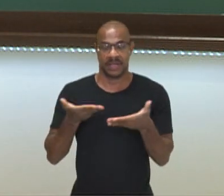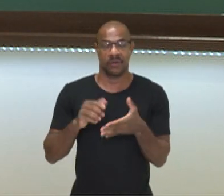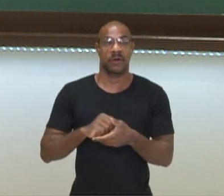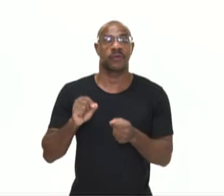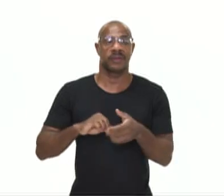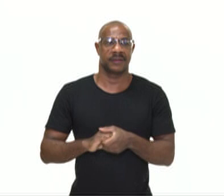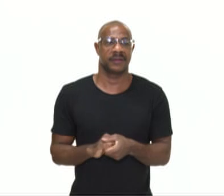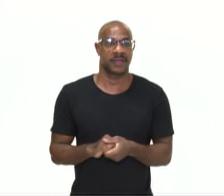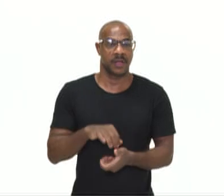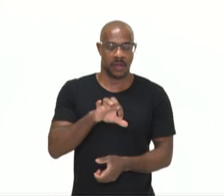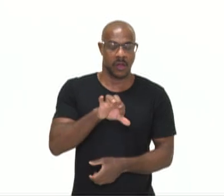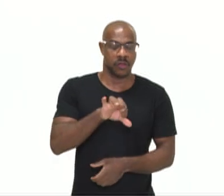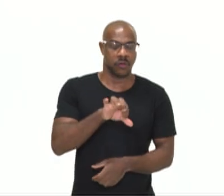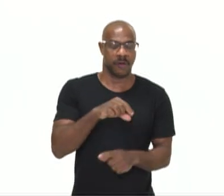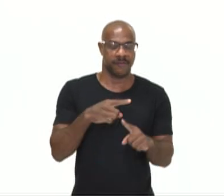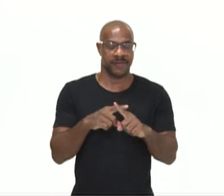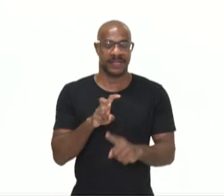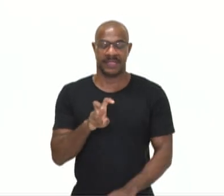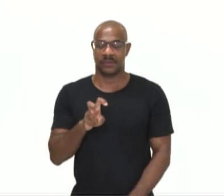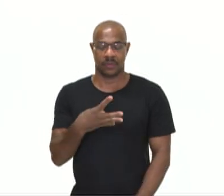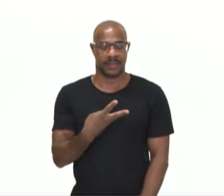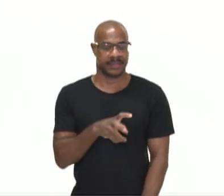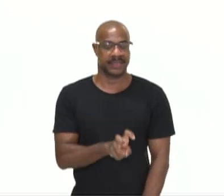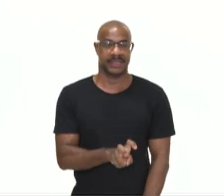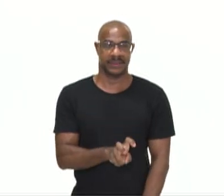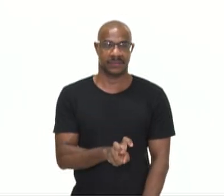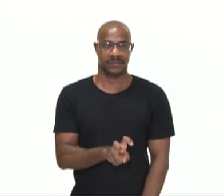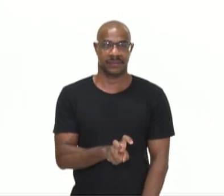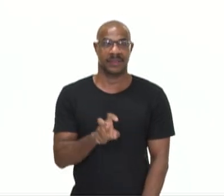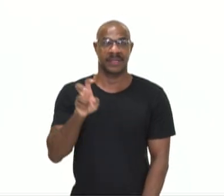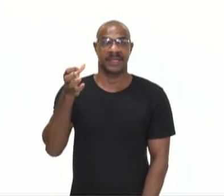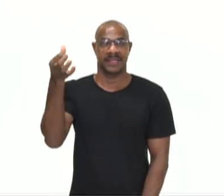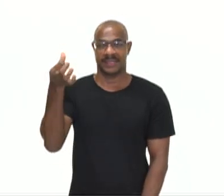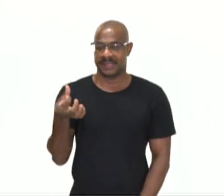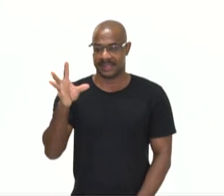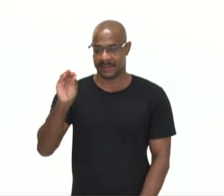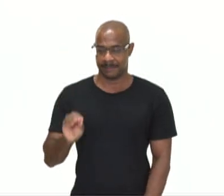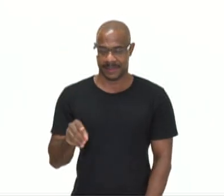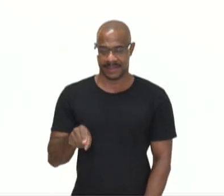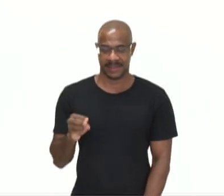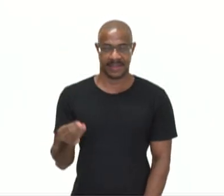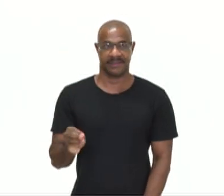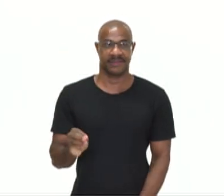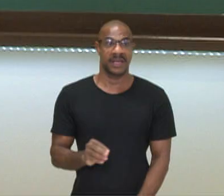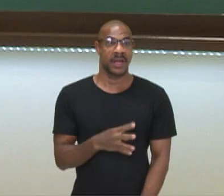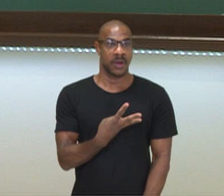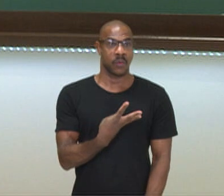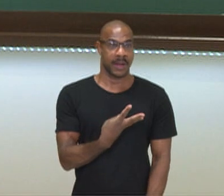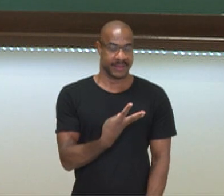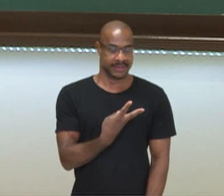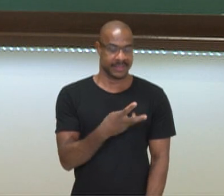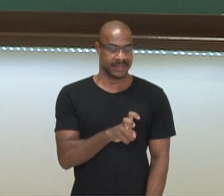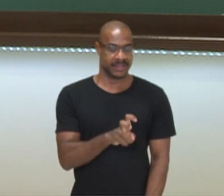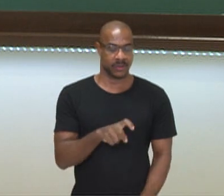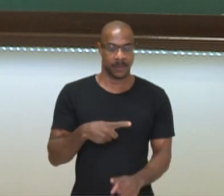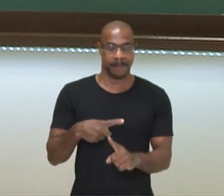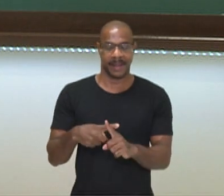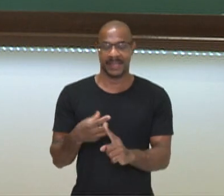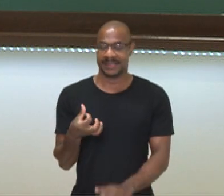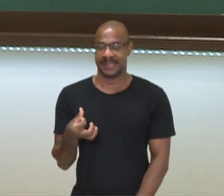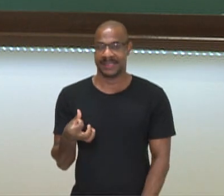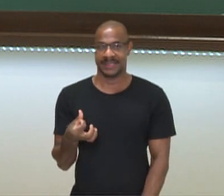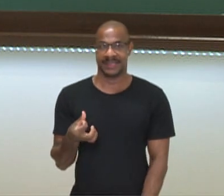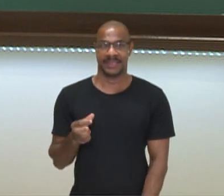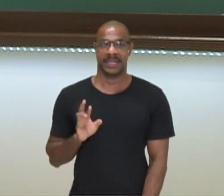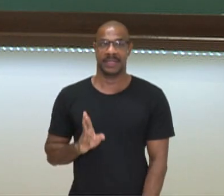multiplicação, 9 vezes 5, 45. 45 mais 6, 51. Resposta da letra B,